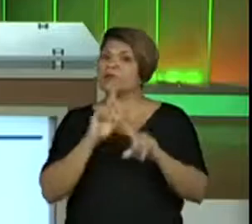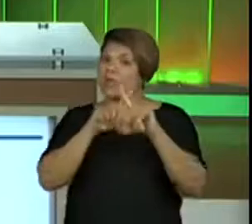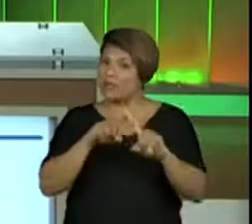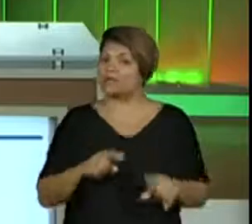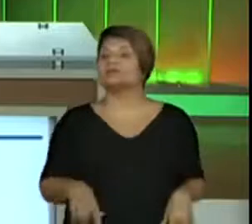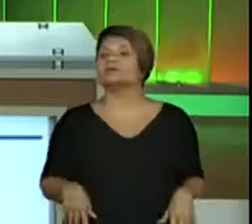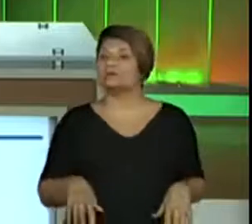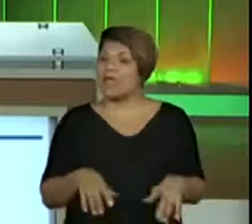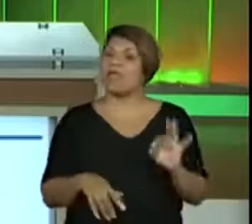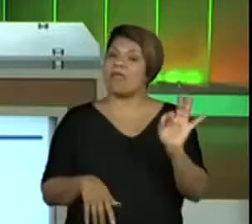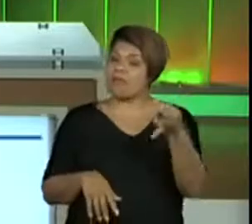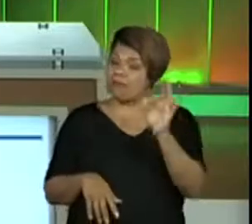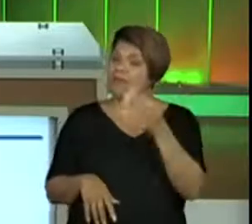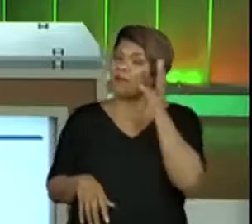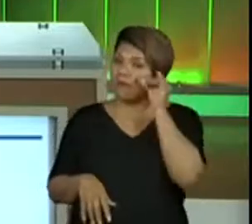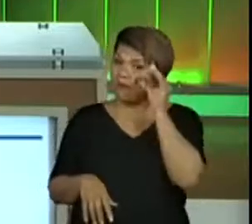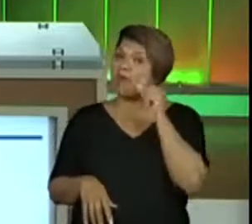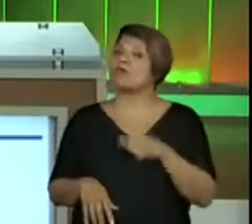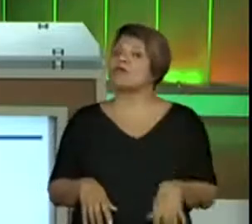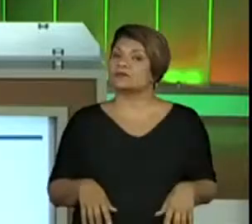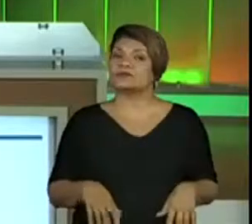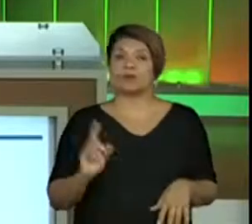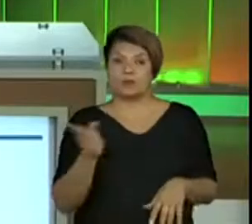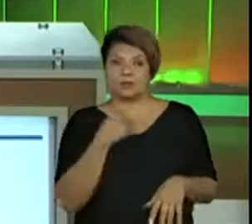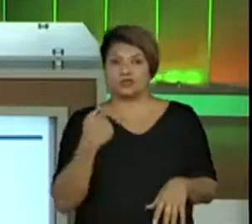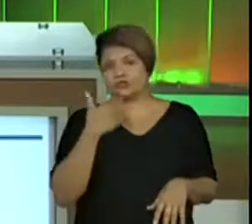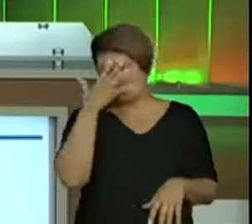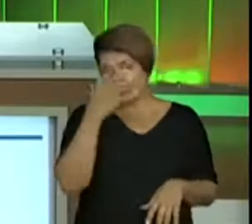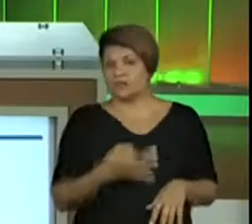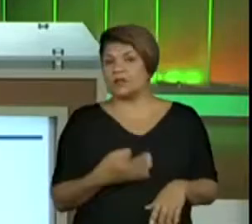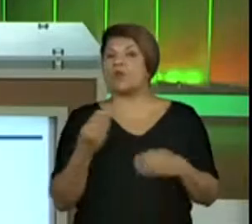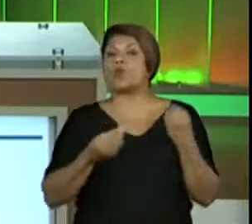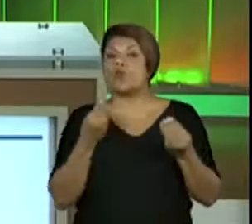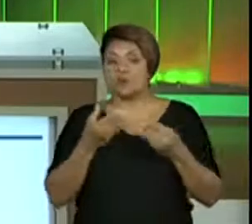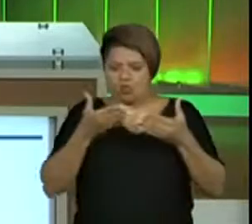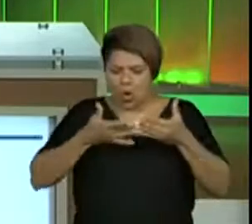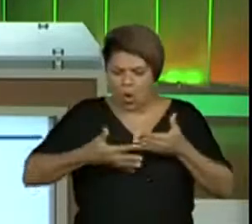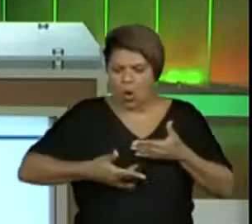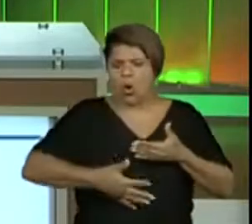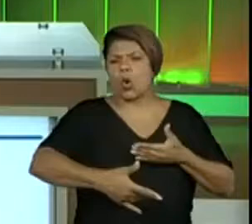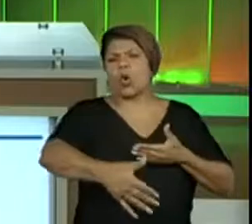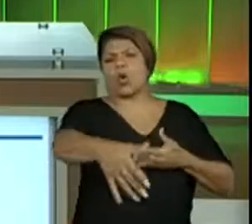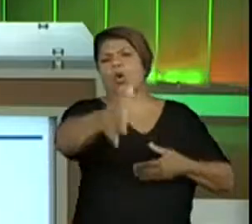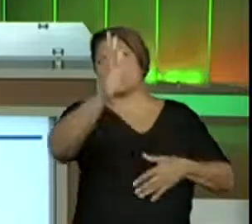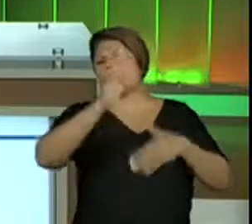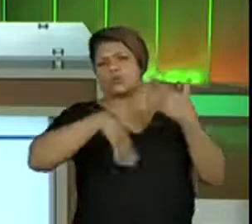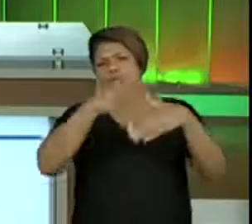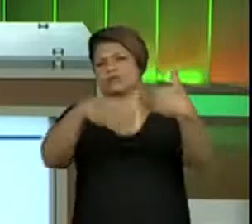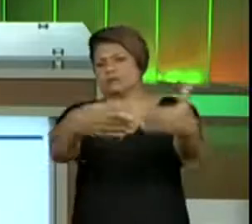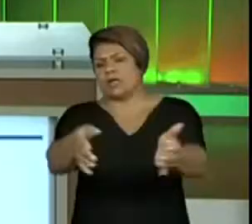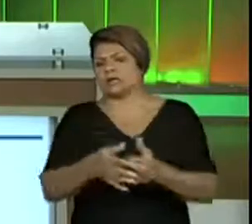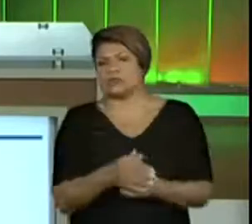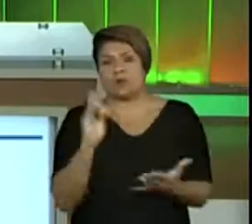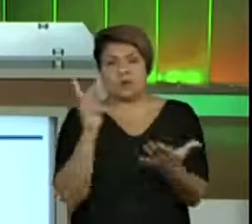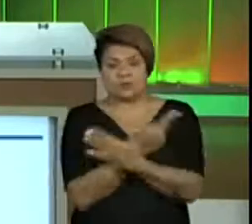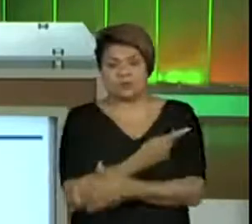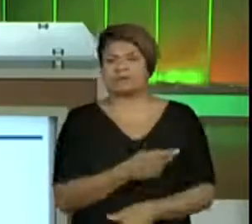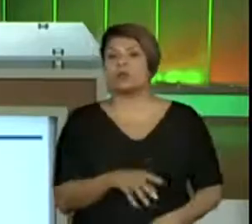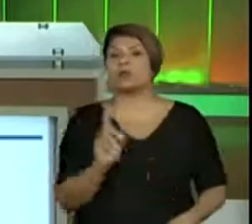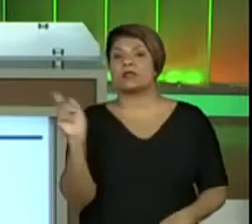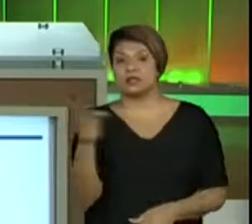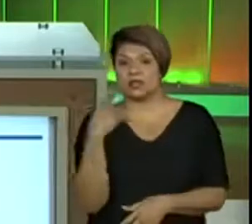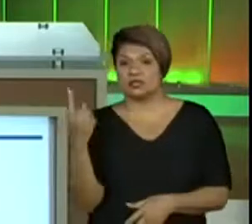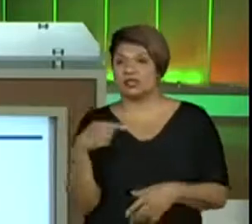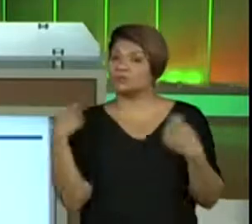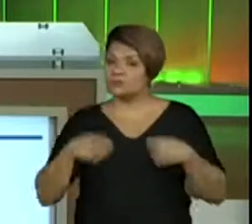Para a gente entender que, de fato, um longo processo aconteceu para que tivéssemos os